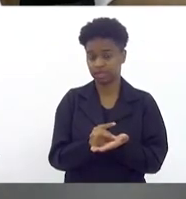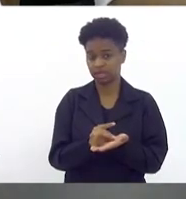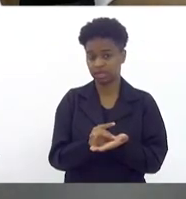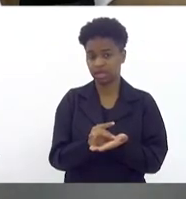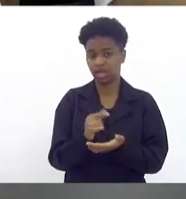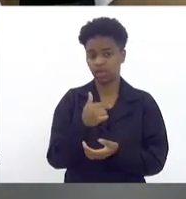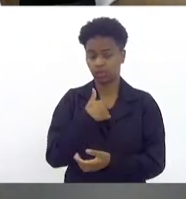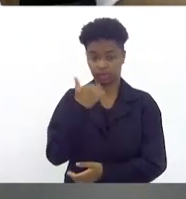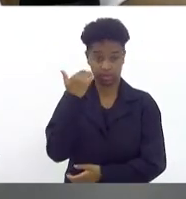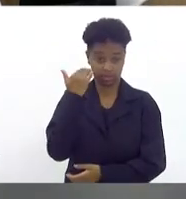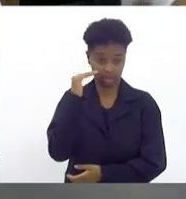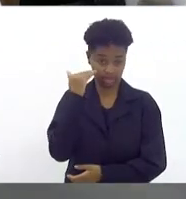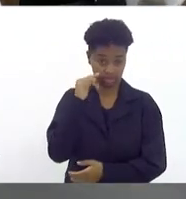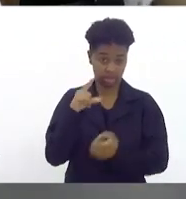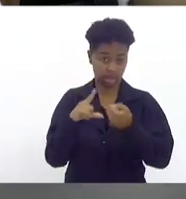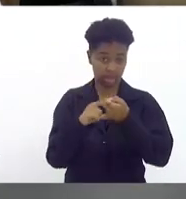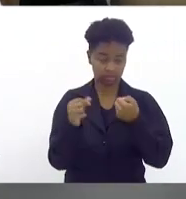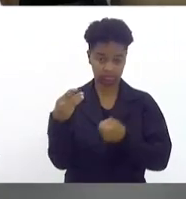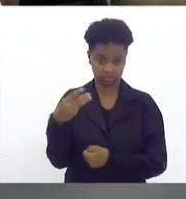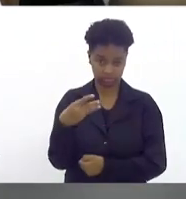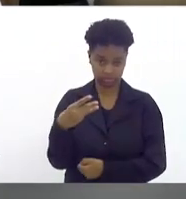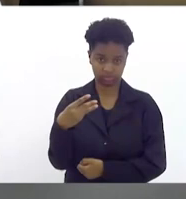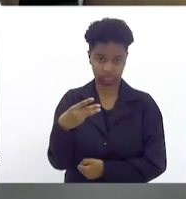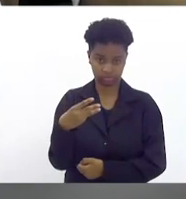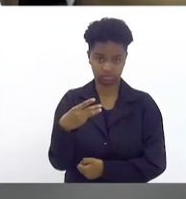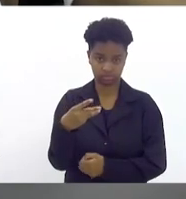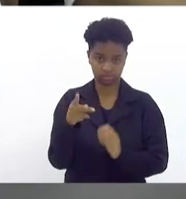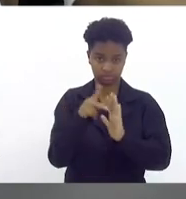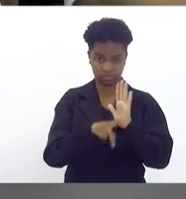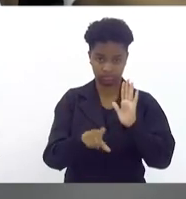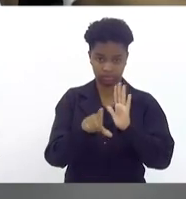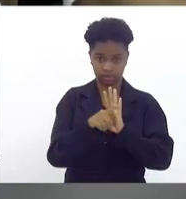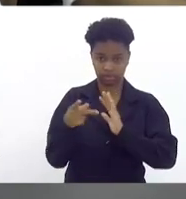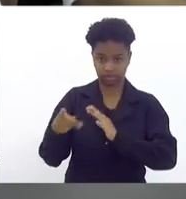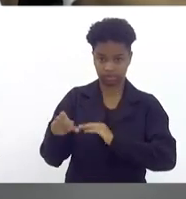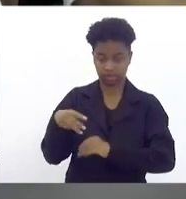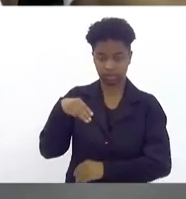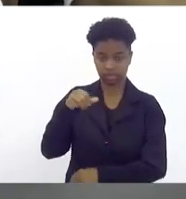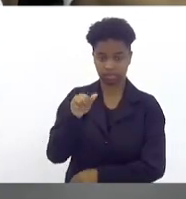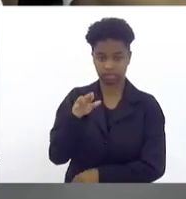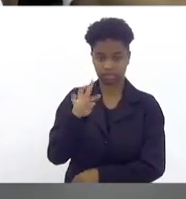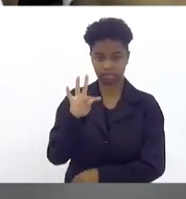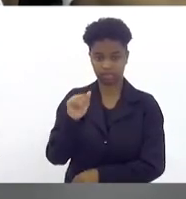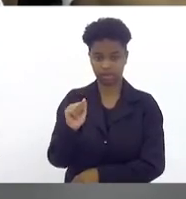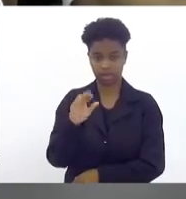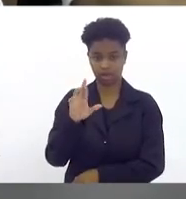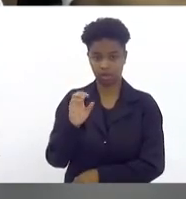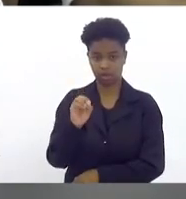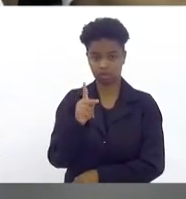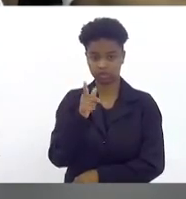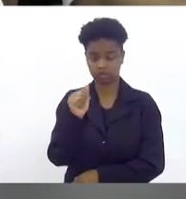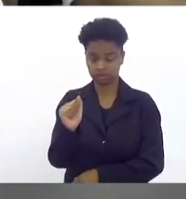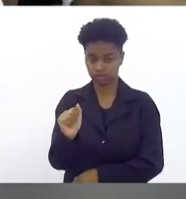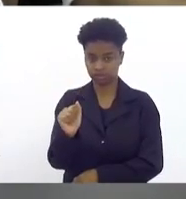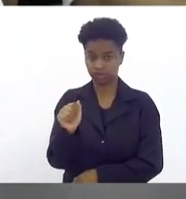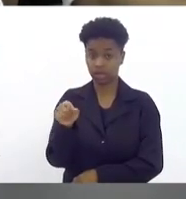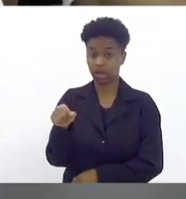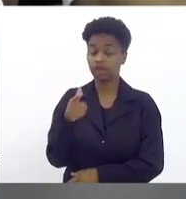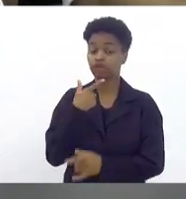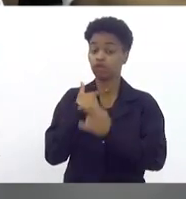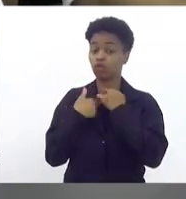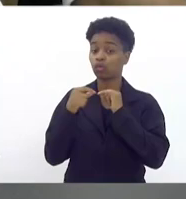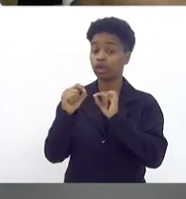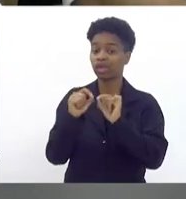o que eu entendi que esse artigo 3º do PL da deputada Marta Rocha ele quer é a divulgação